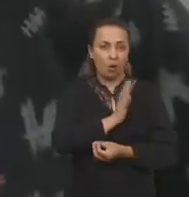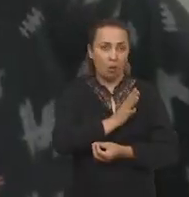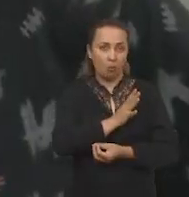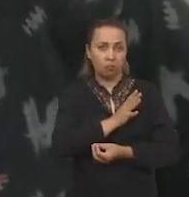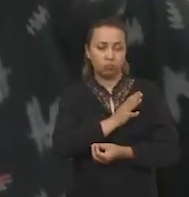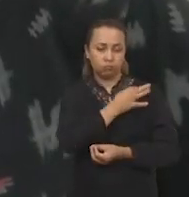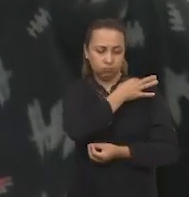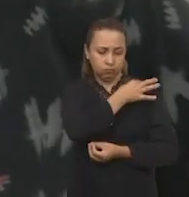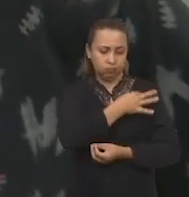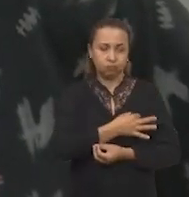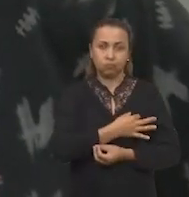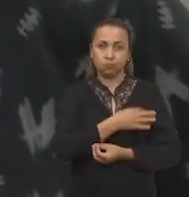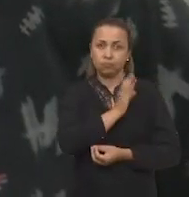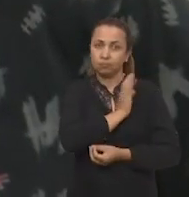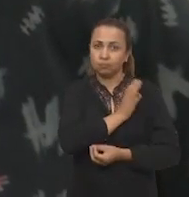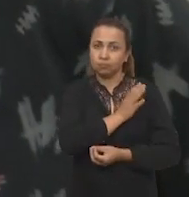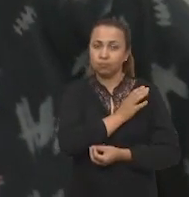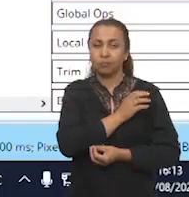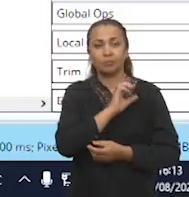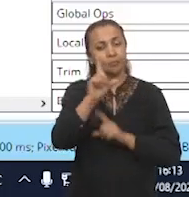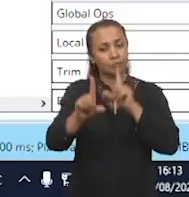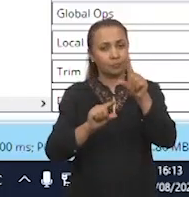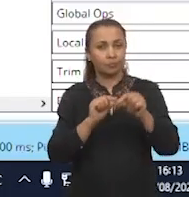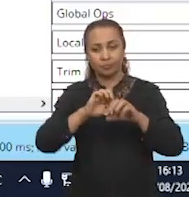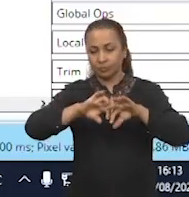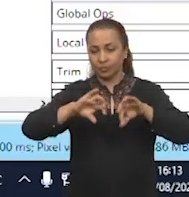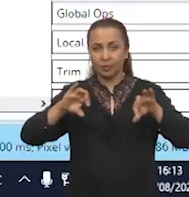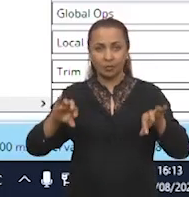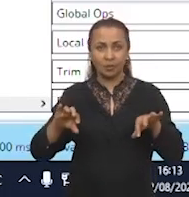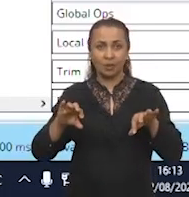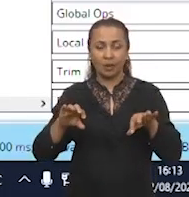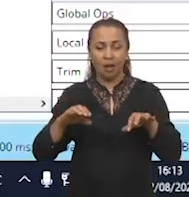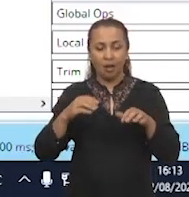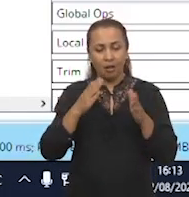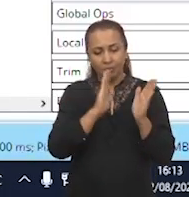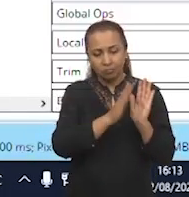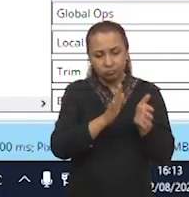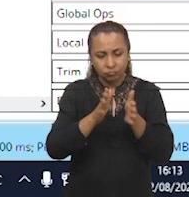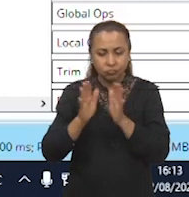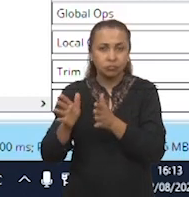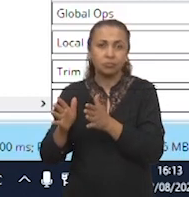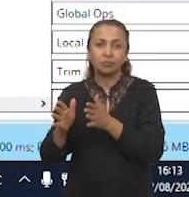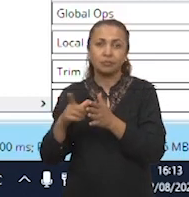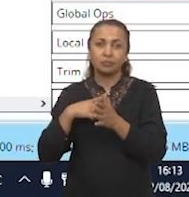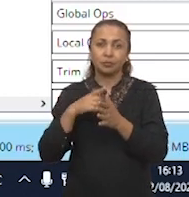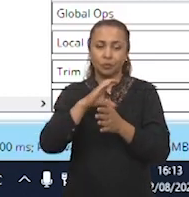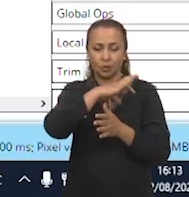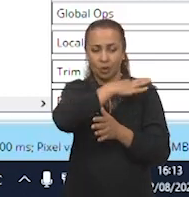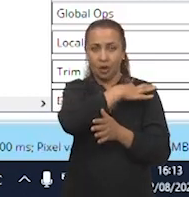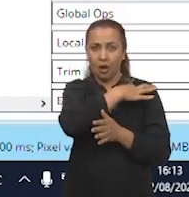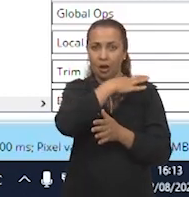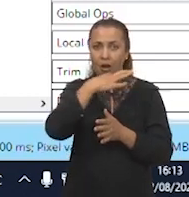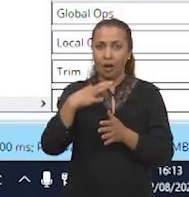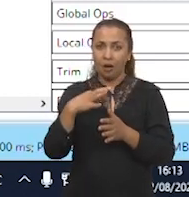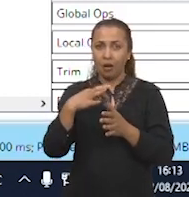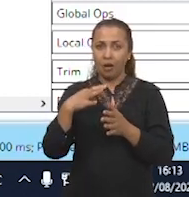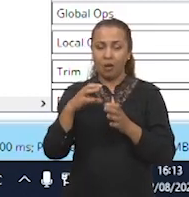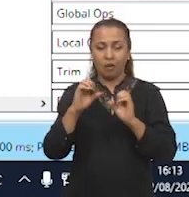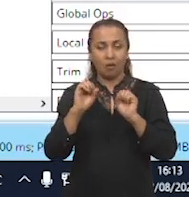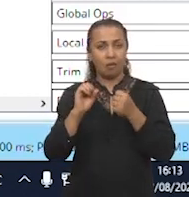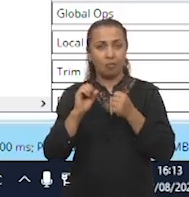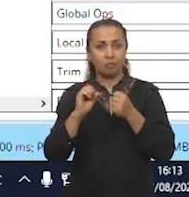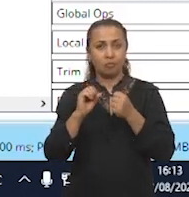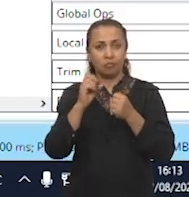E a partir dessa seleção, a gente faz uma segmentação, onde a gente tira a aorta,